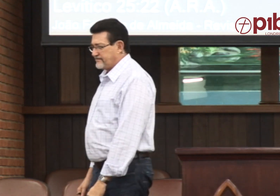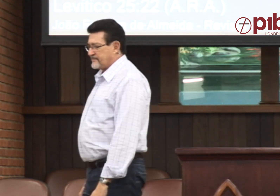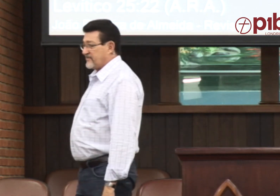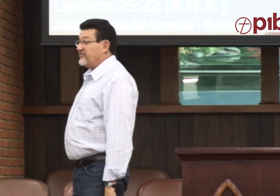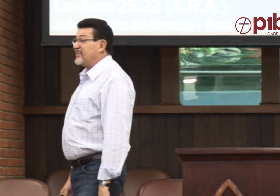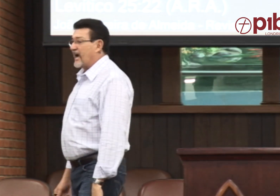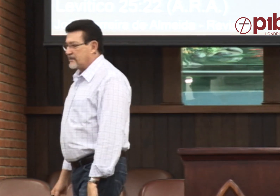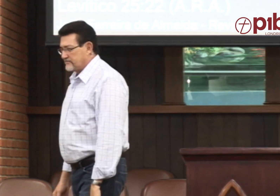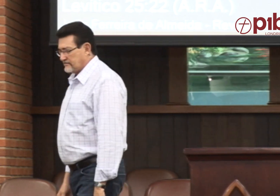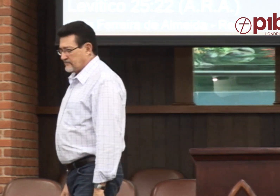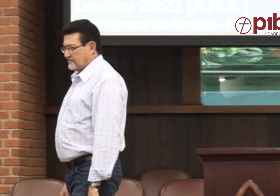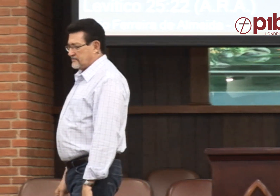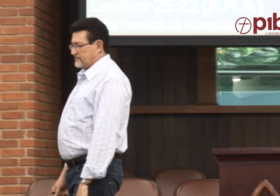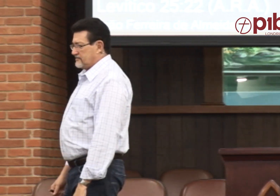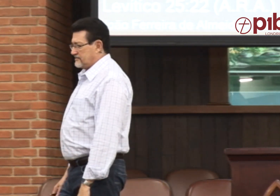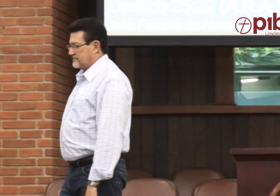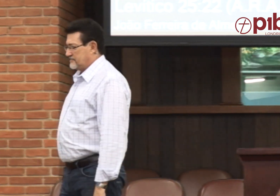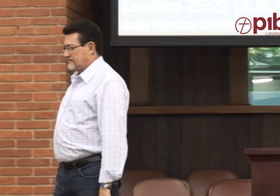vida